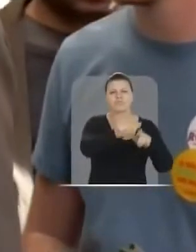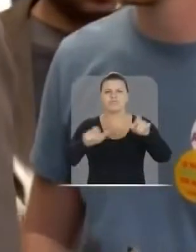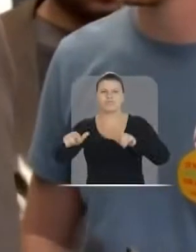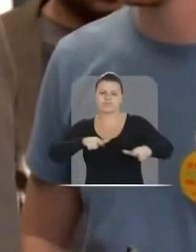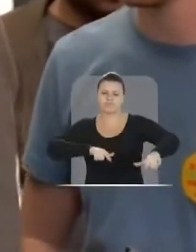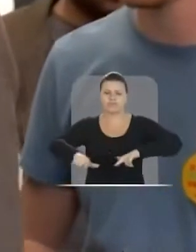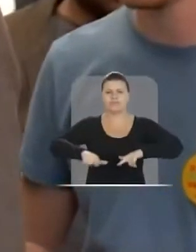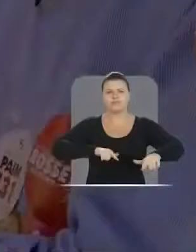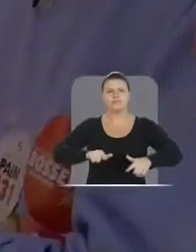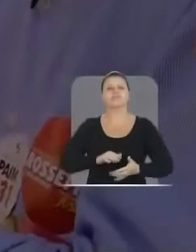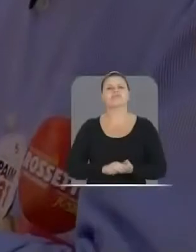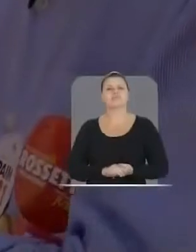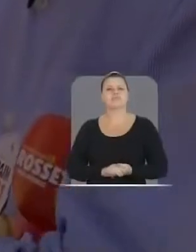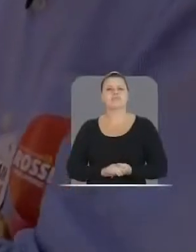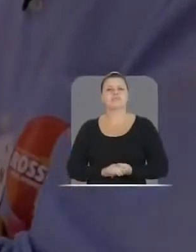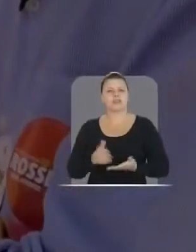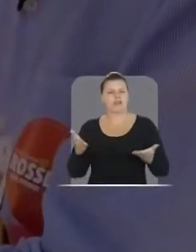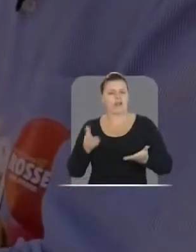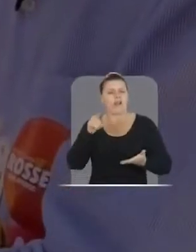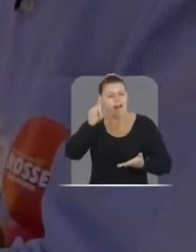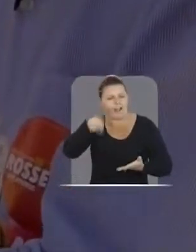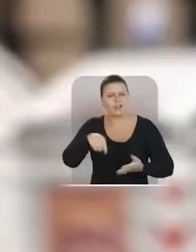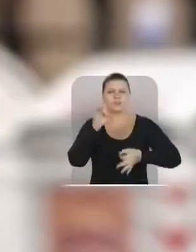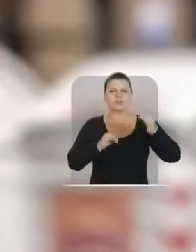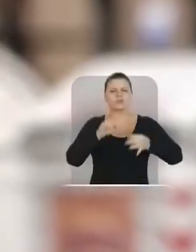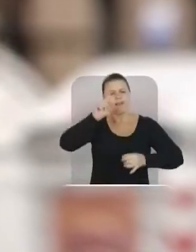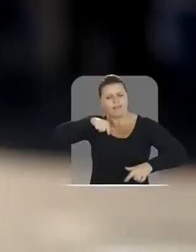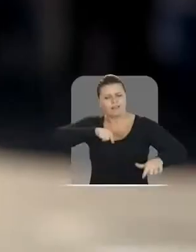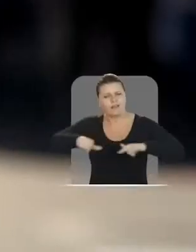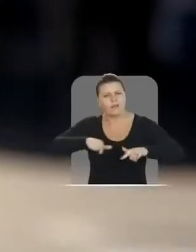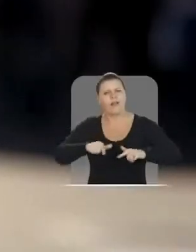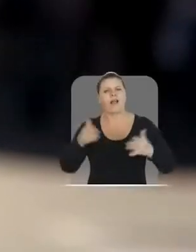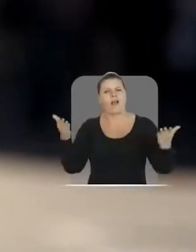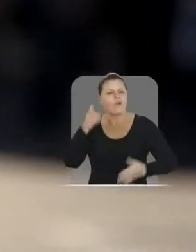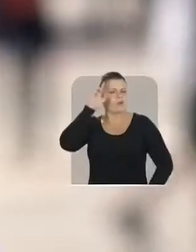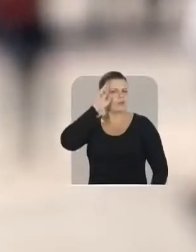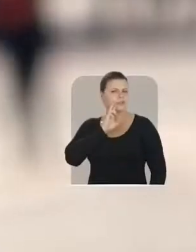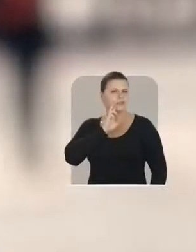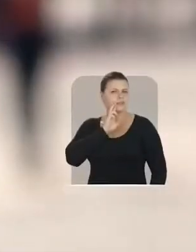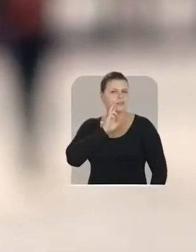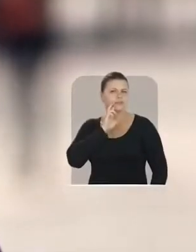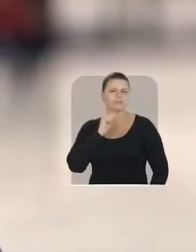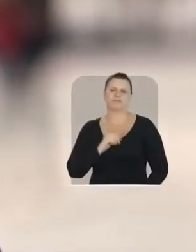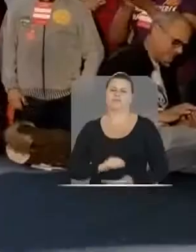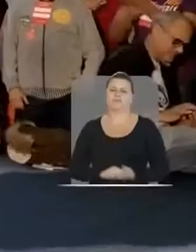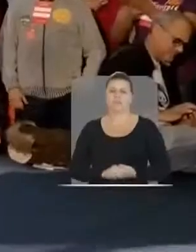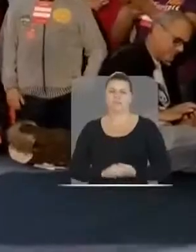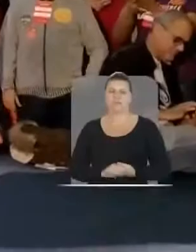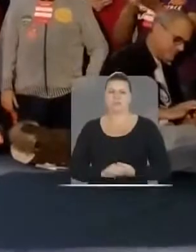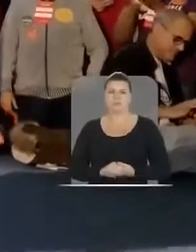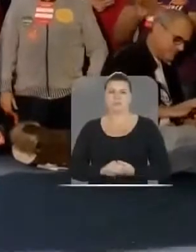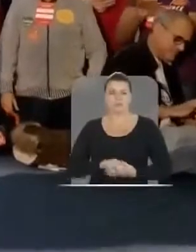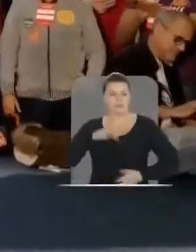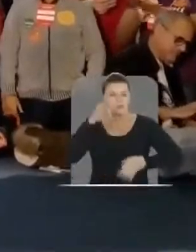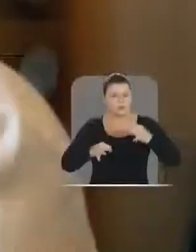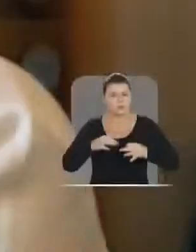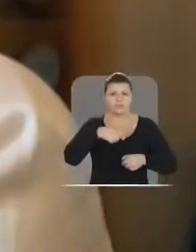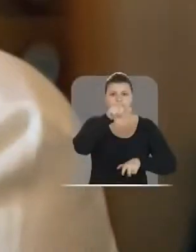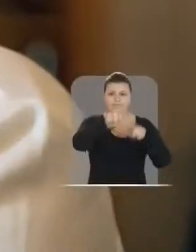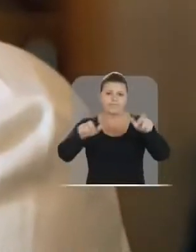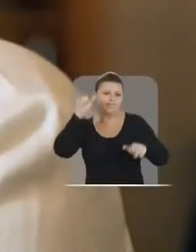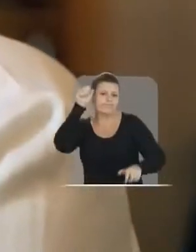governador, o grande justo trabalhador. É justo. É trabalhador. Agora é Rosseto. O grande justo,